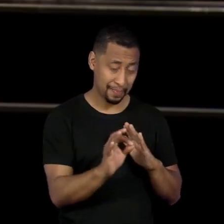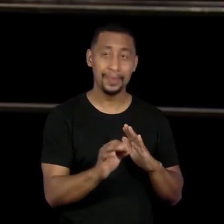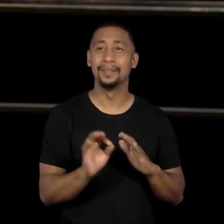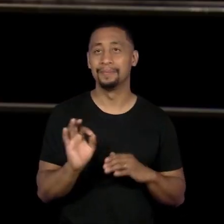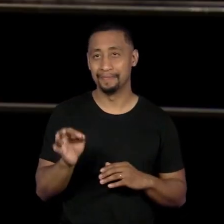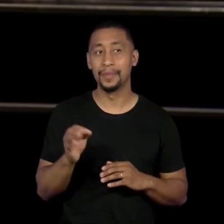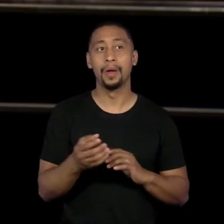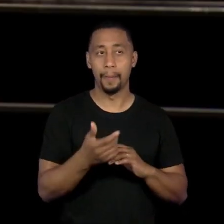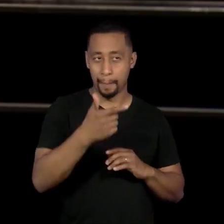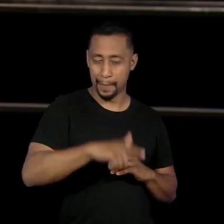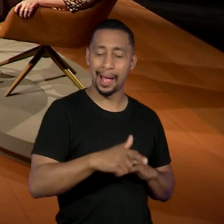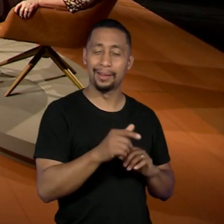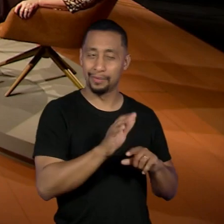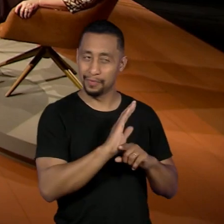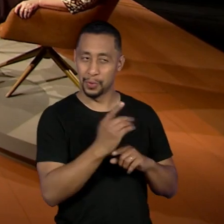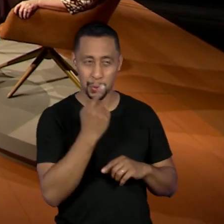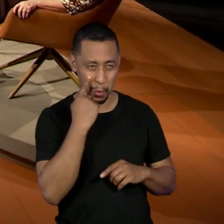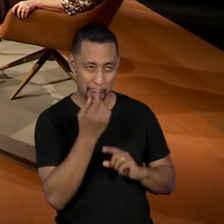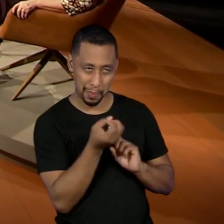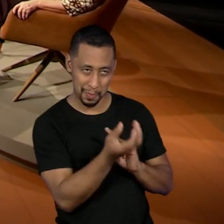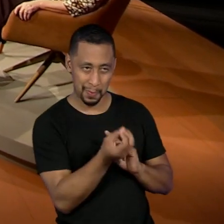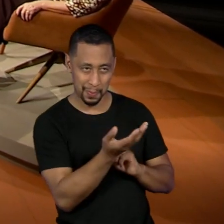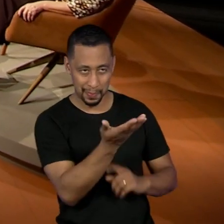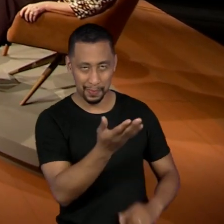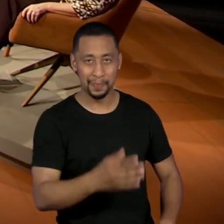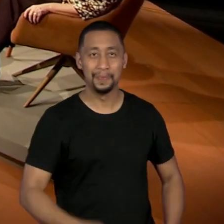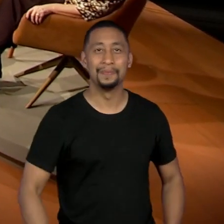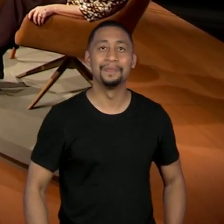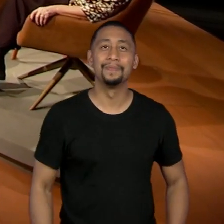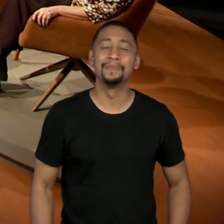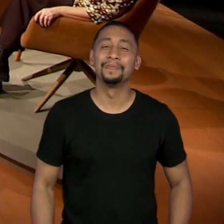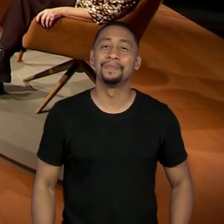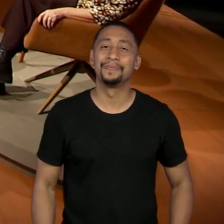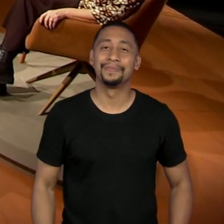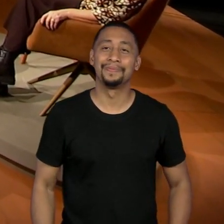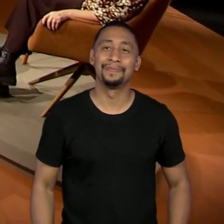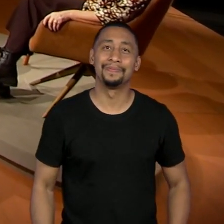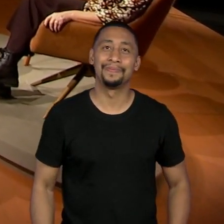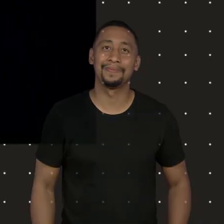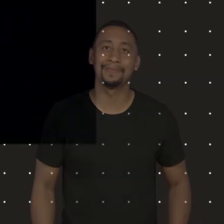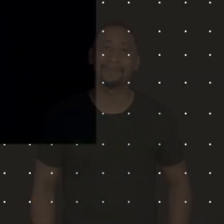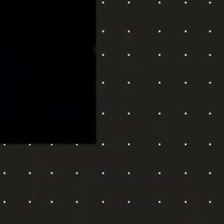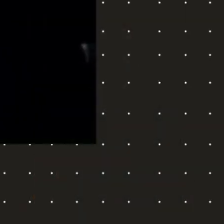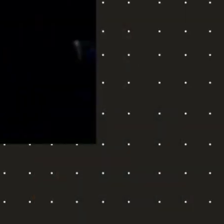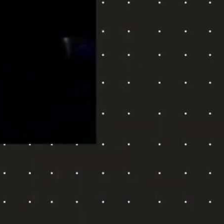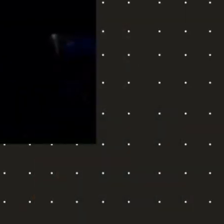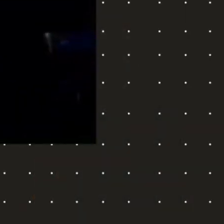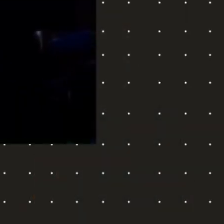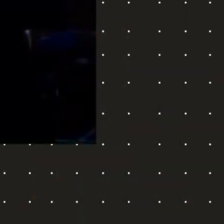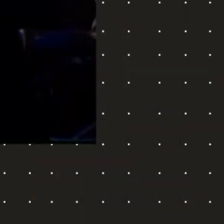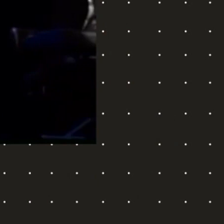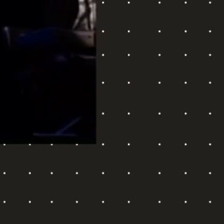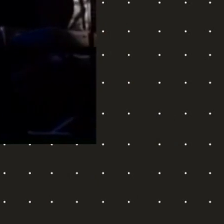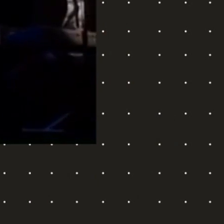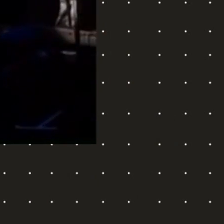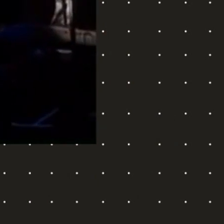depoimento para você, Gênia, olha só. Fui dono do mar azul, de